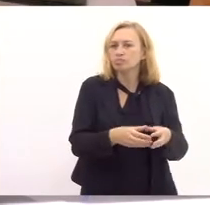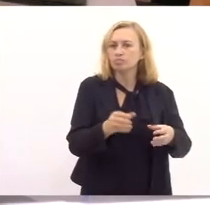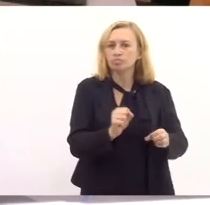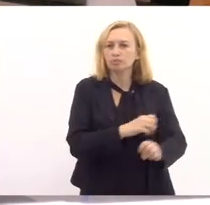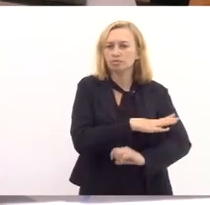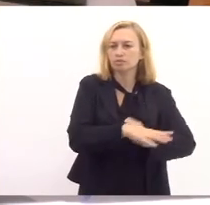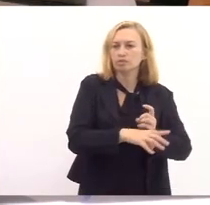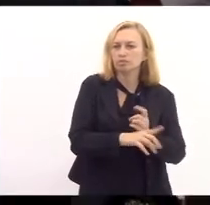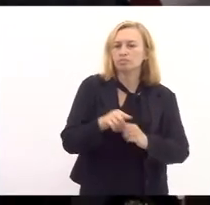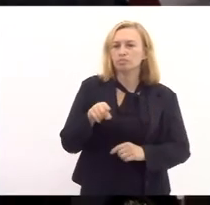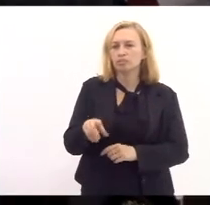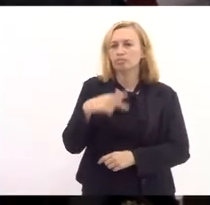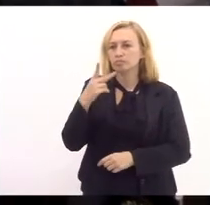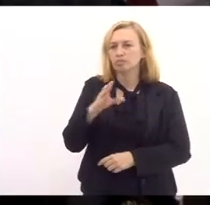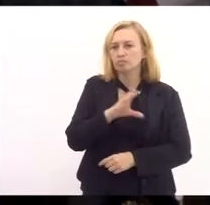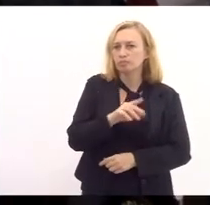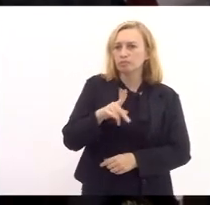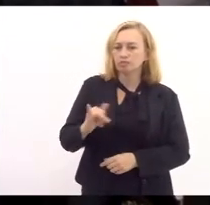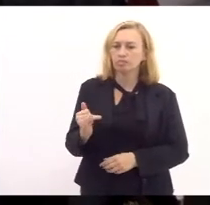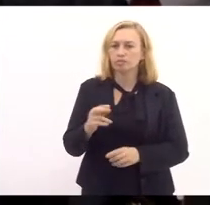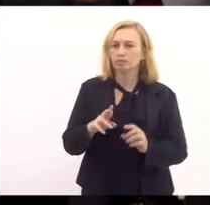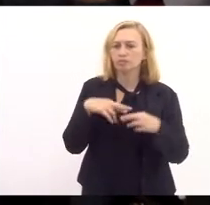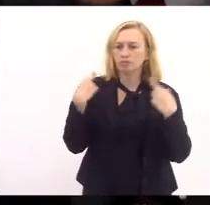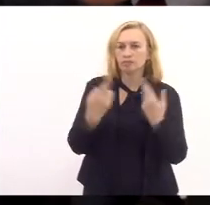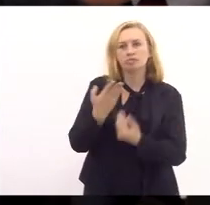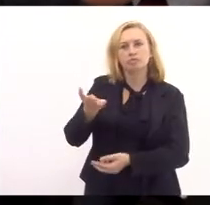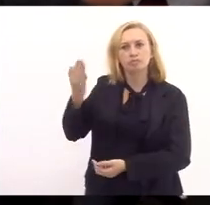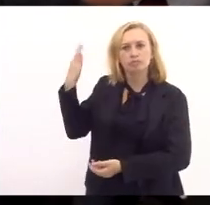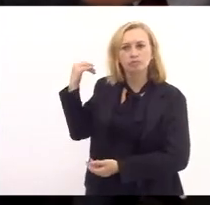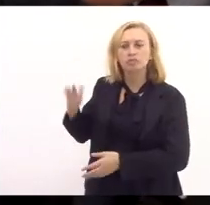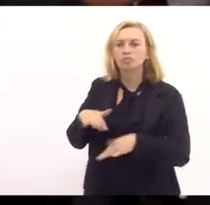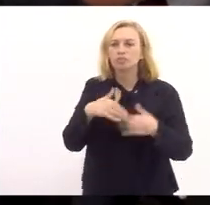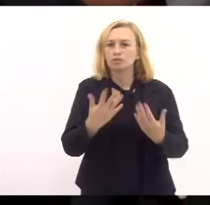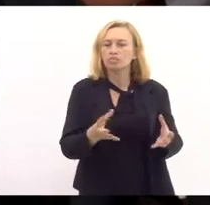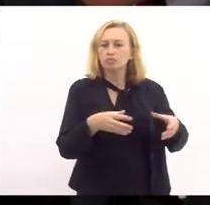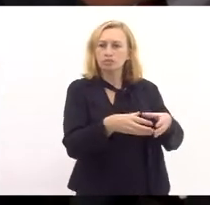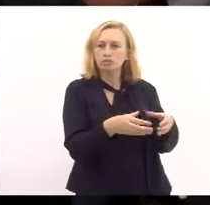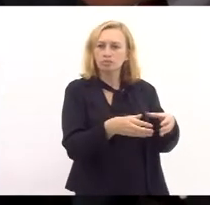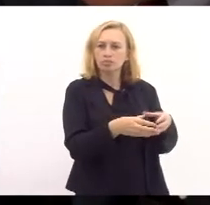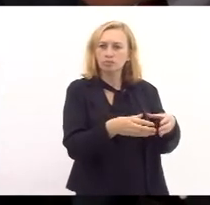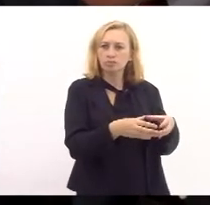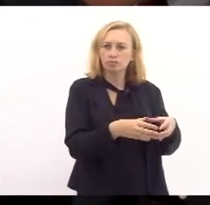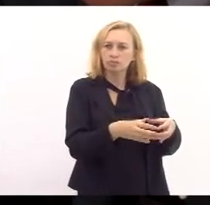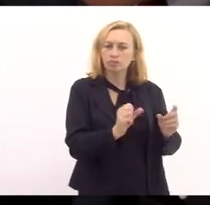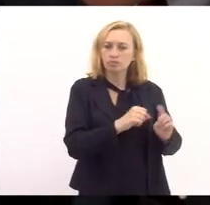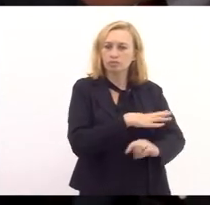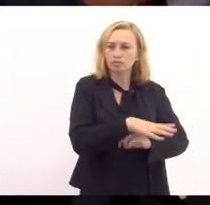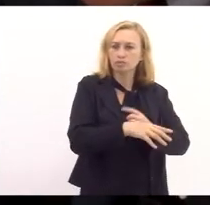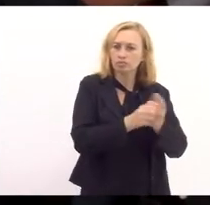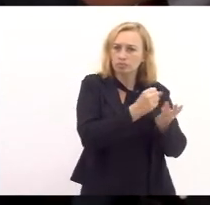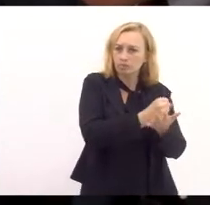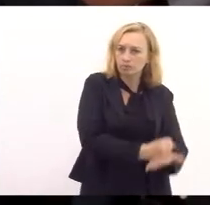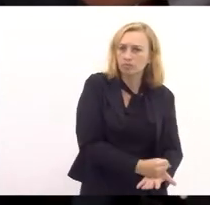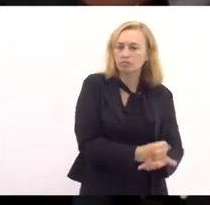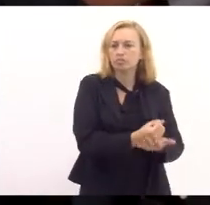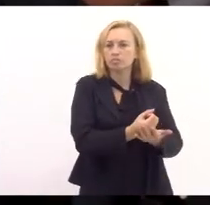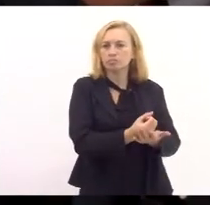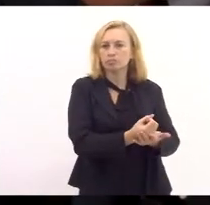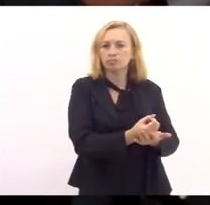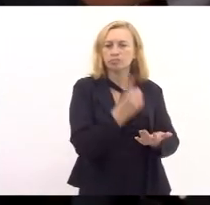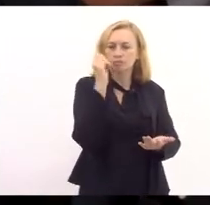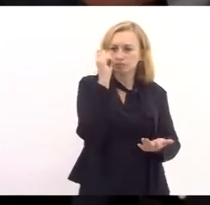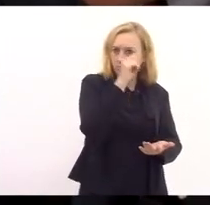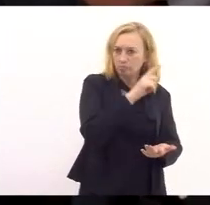CPI na reunião anterior, qual parcela da sociedade tem um dispêndio mais pesado ao se transportar,